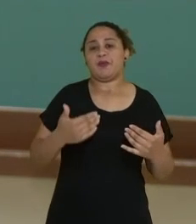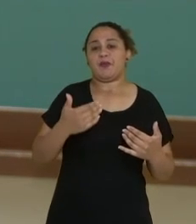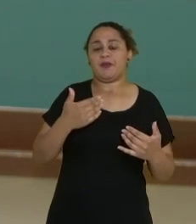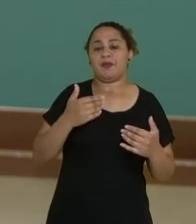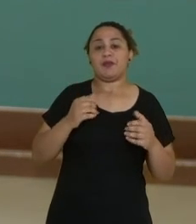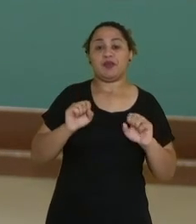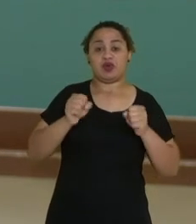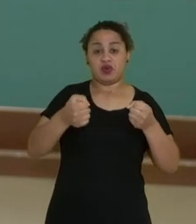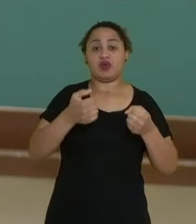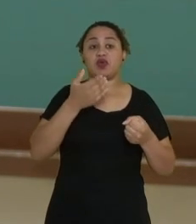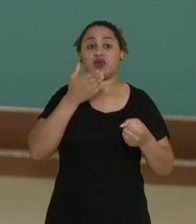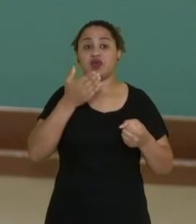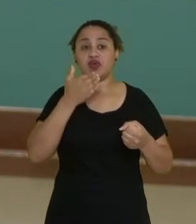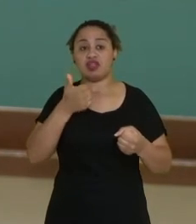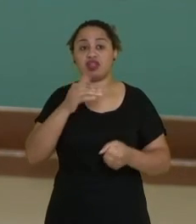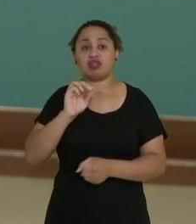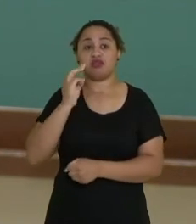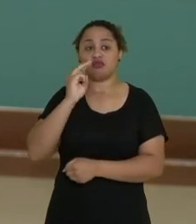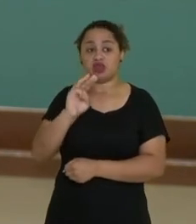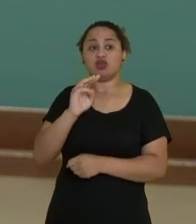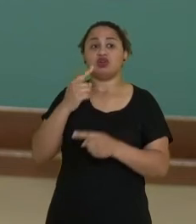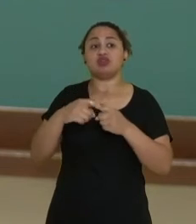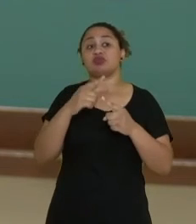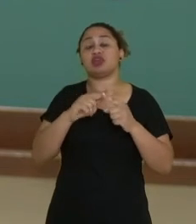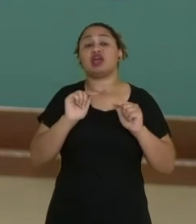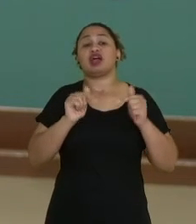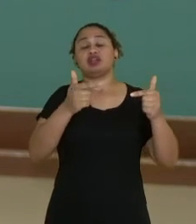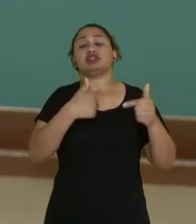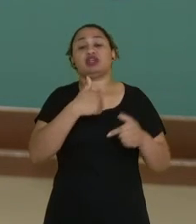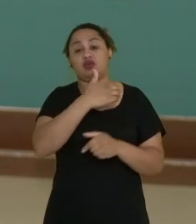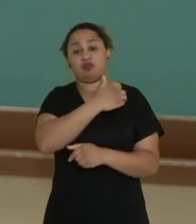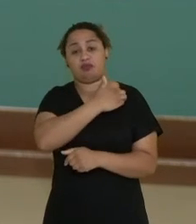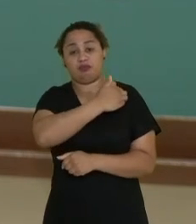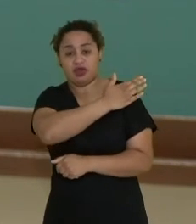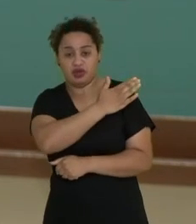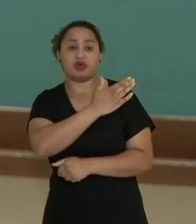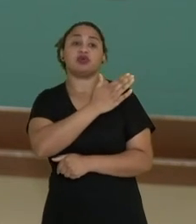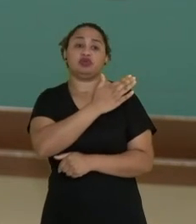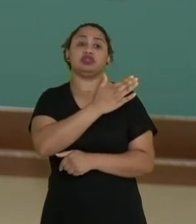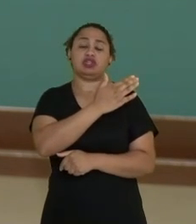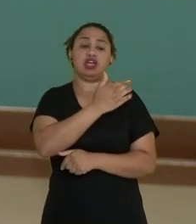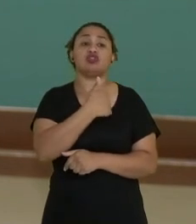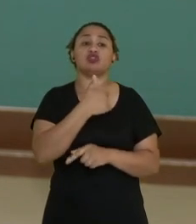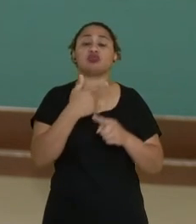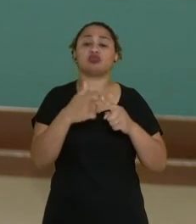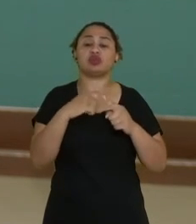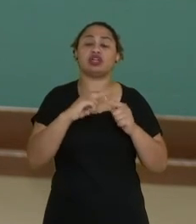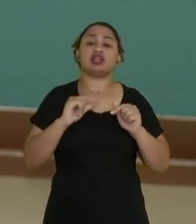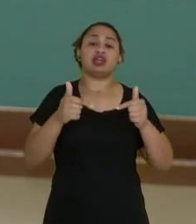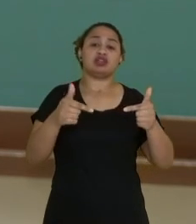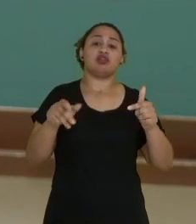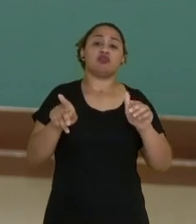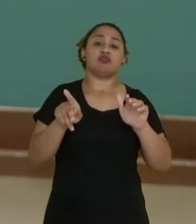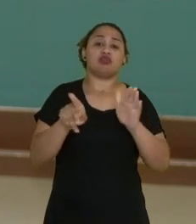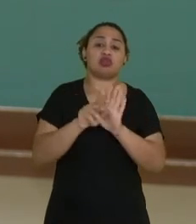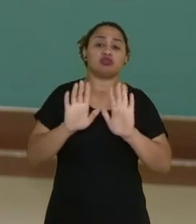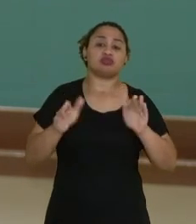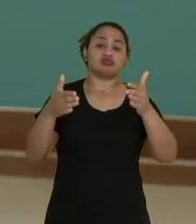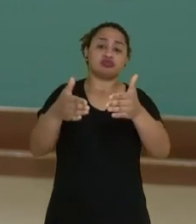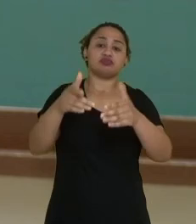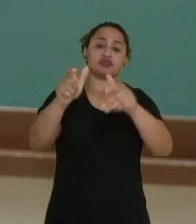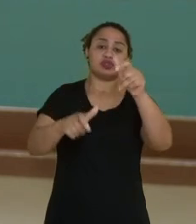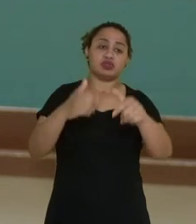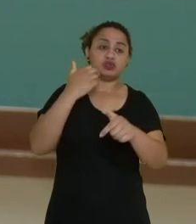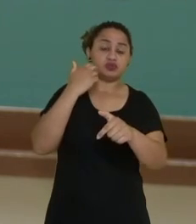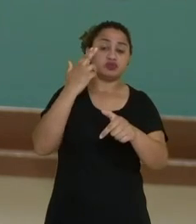de indenização por praticar suposta discriminação no programa exclusivo para pessoas negras em qual